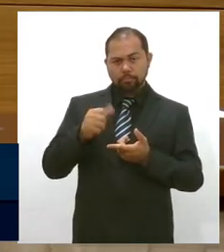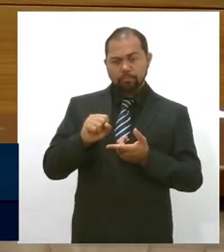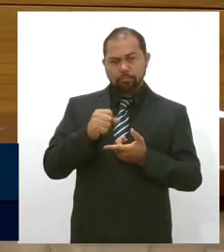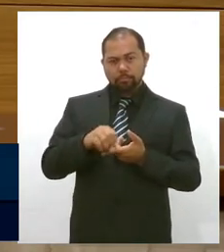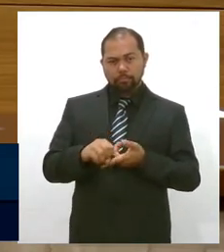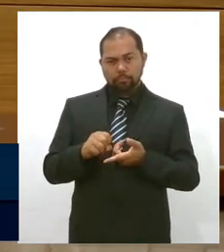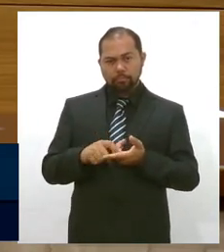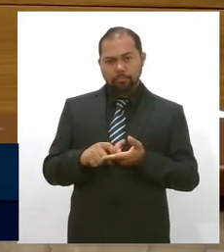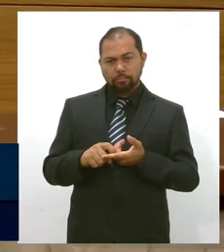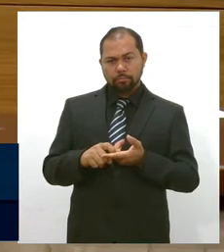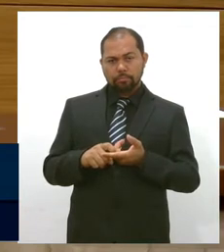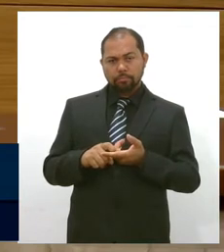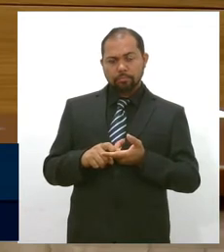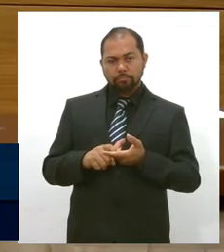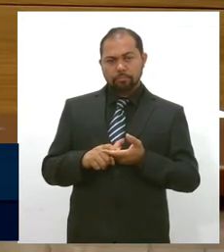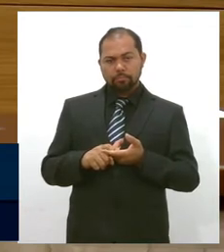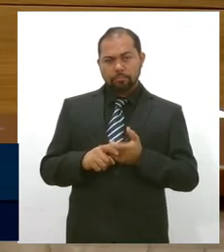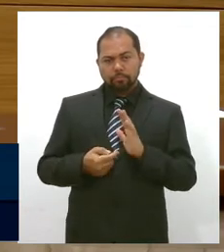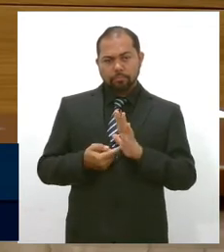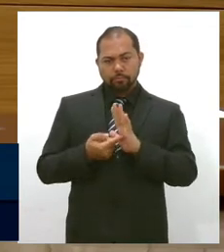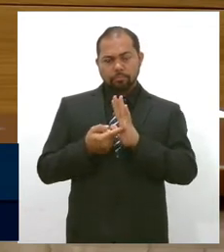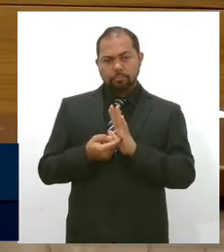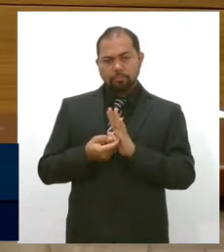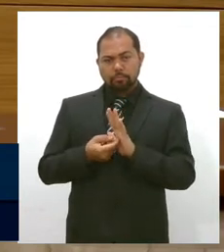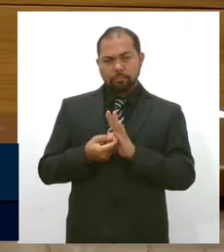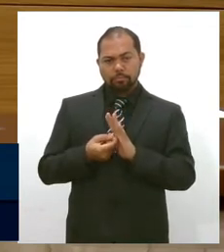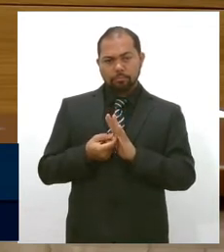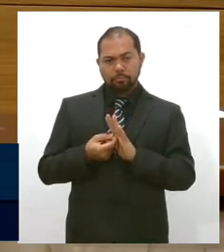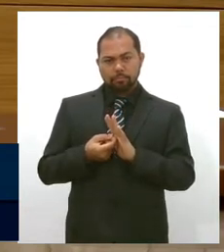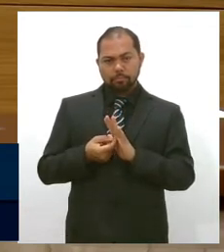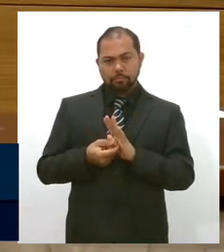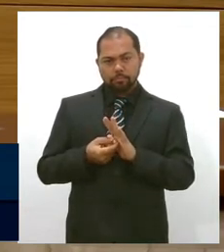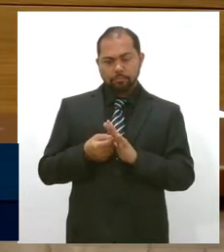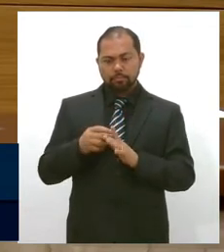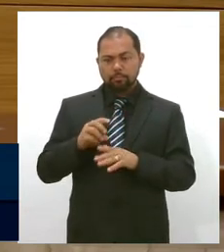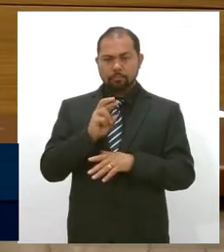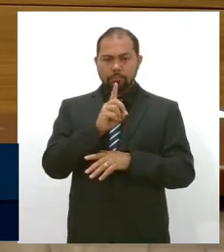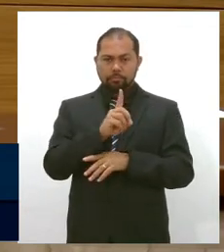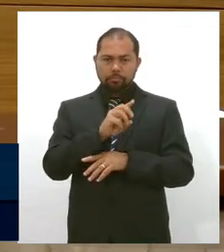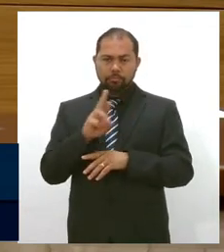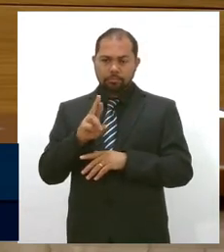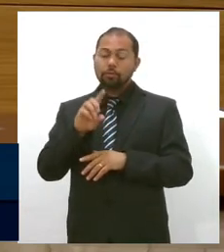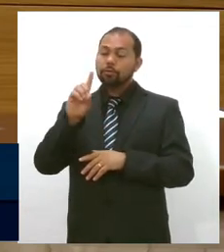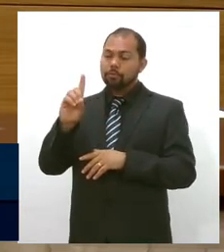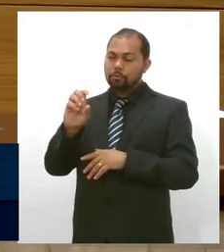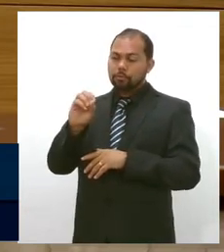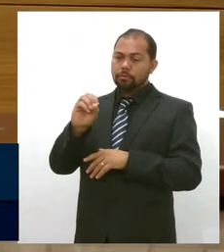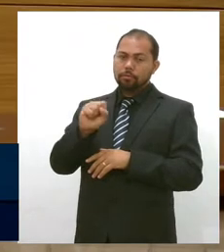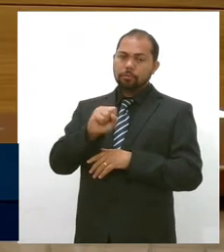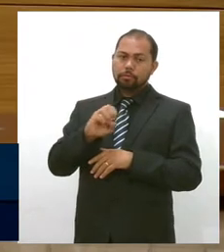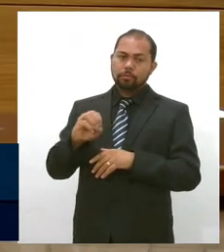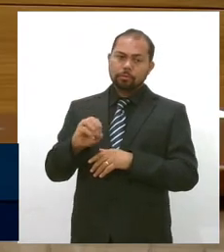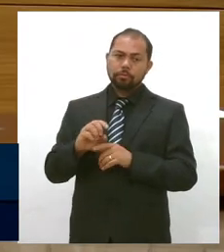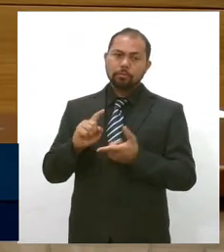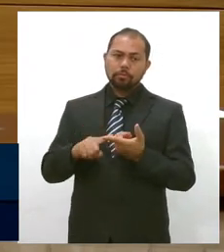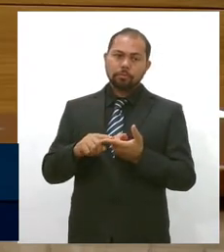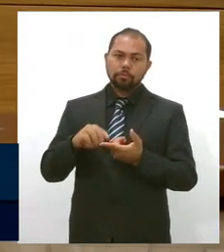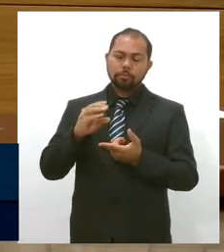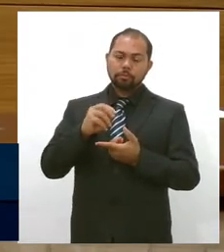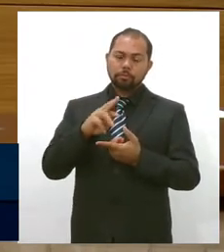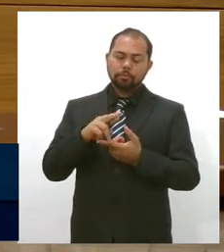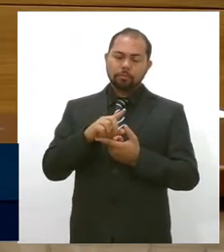apresento indicação ao excelente senhor diretor da presidente da Companhia de Saneamento Básico de Sergipe, DESO, na pessoa do senhor Carlos Fernandes Melo